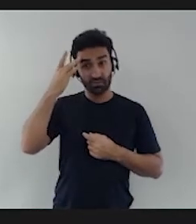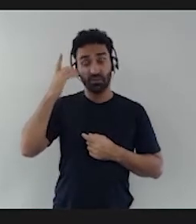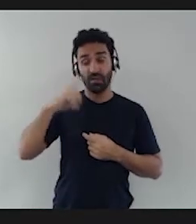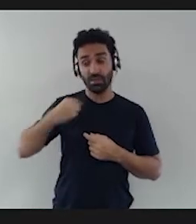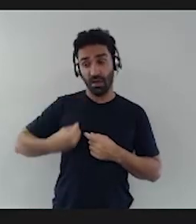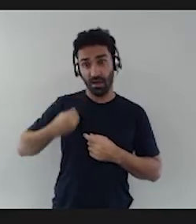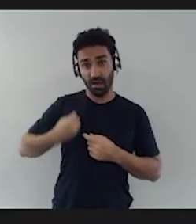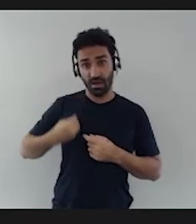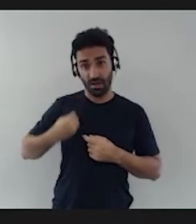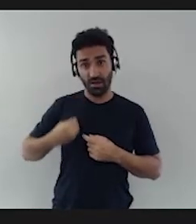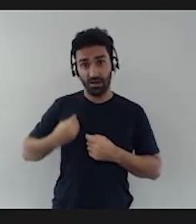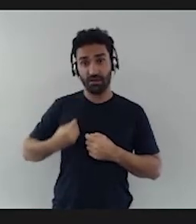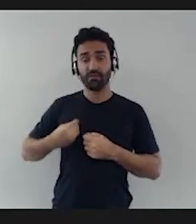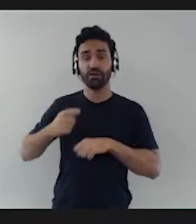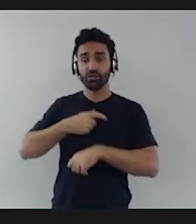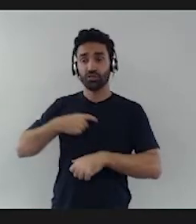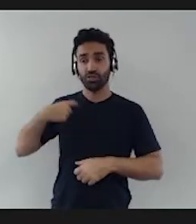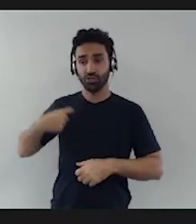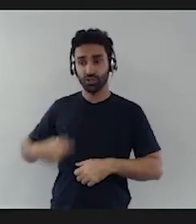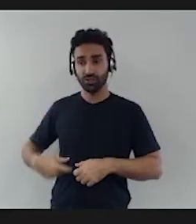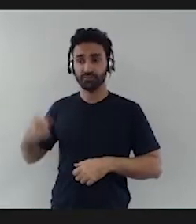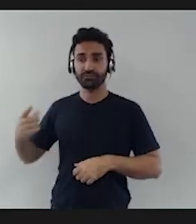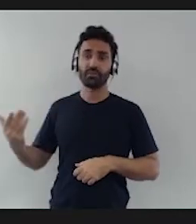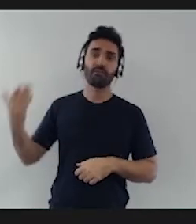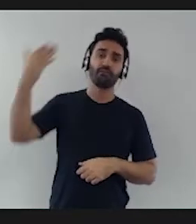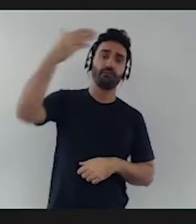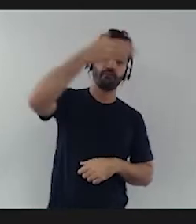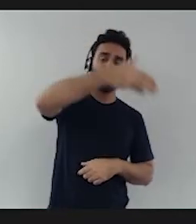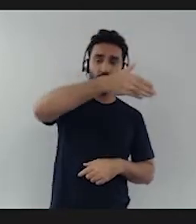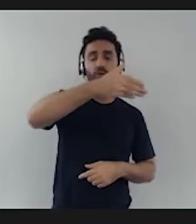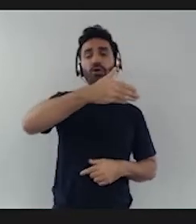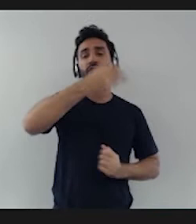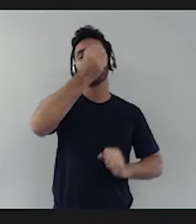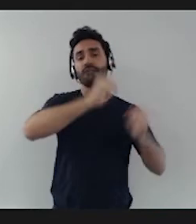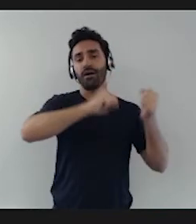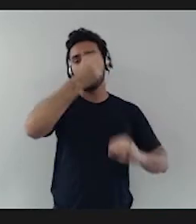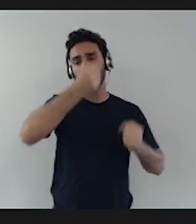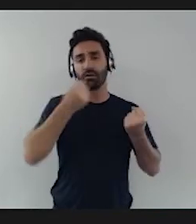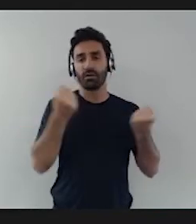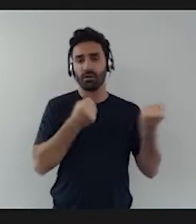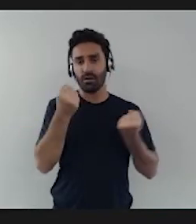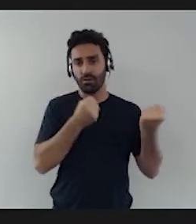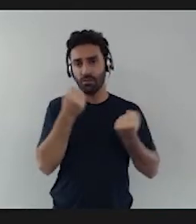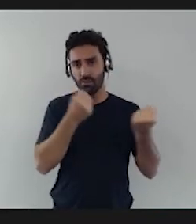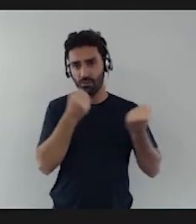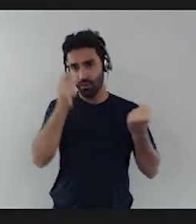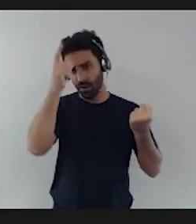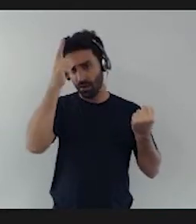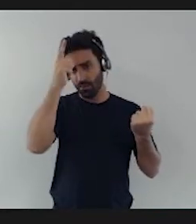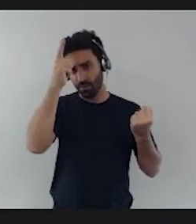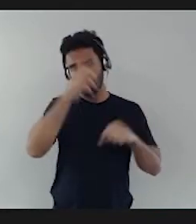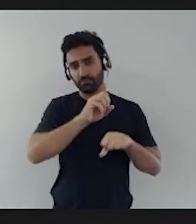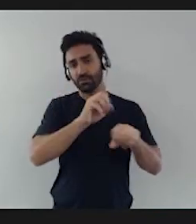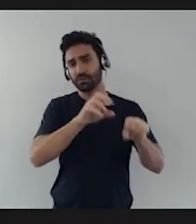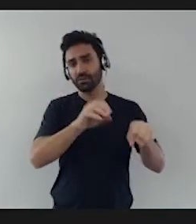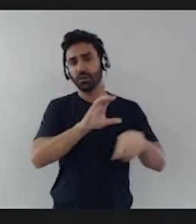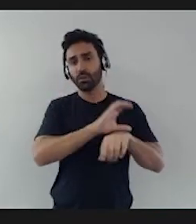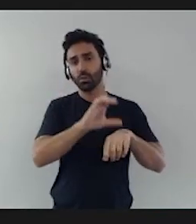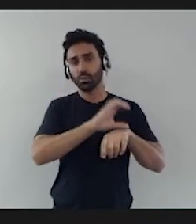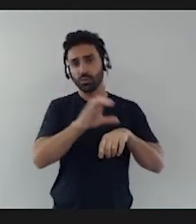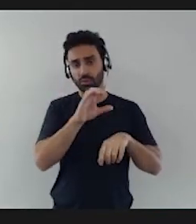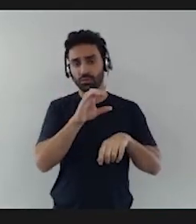que foi a uma montadora de veículos na Baviera, na Alemanha, dar um curso. E